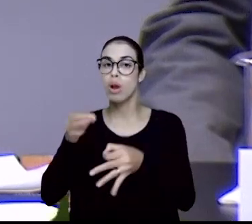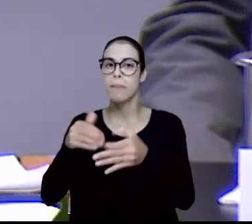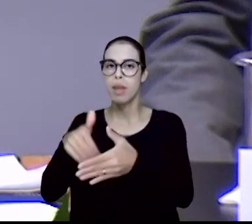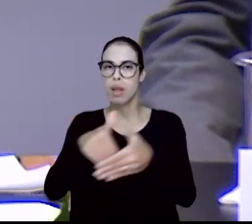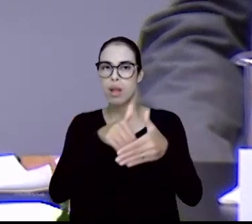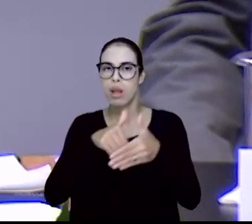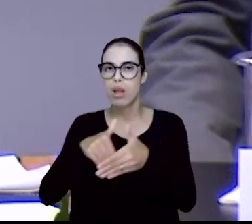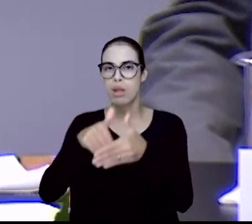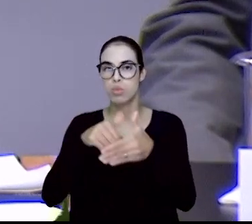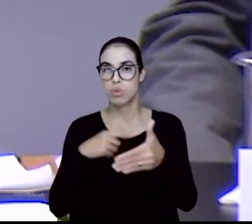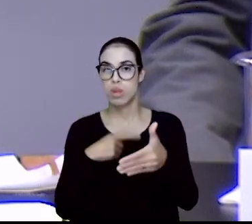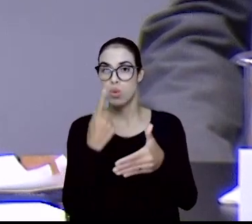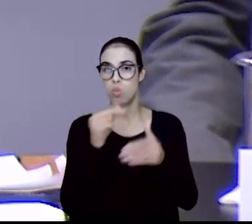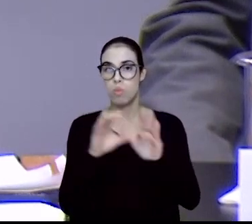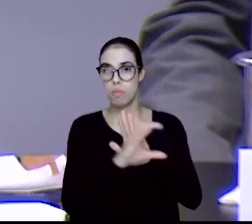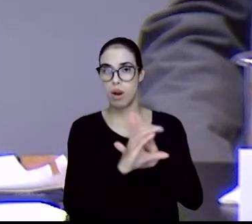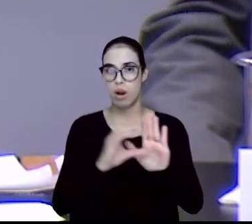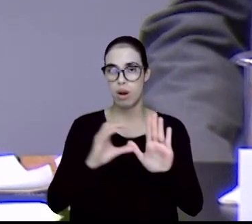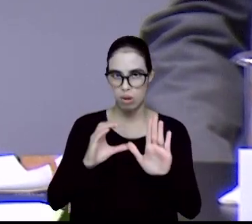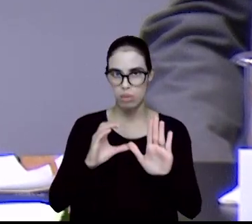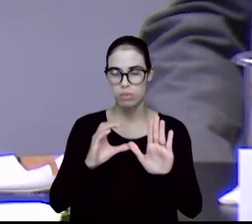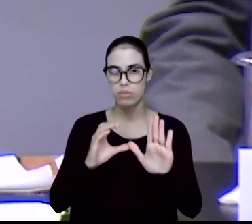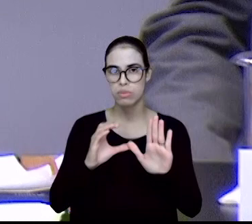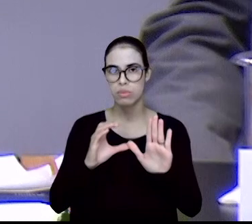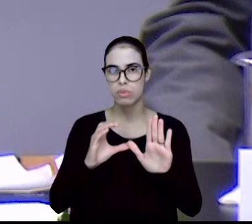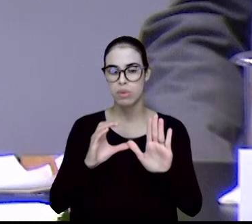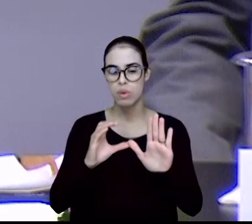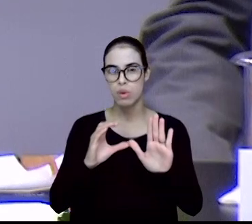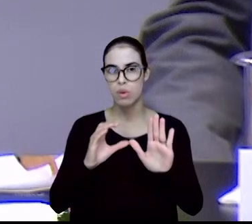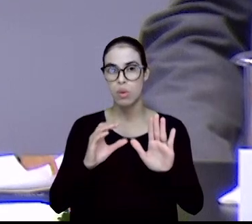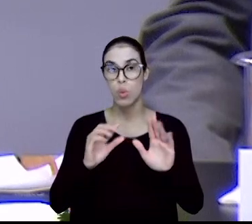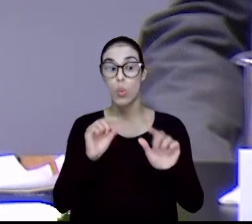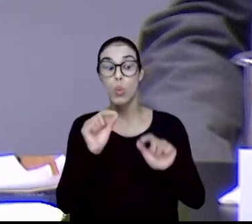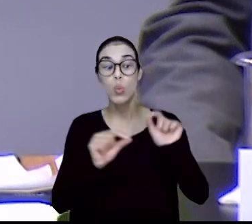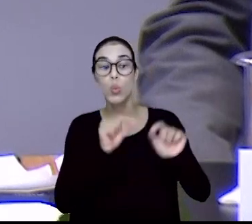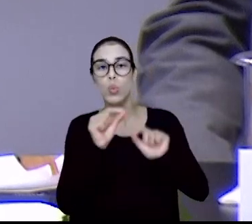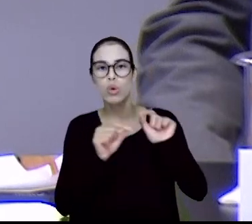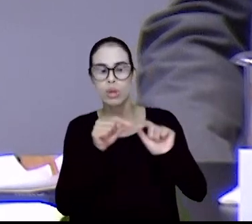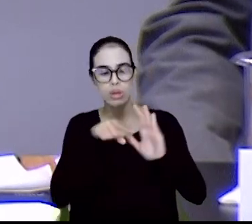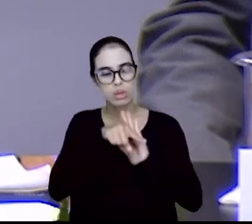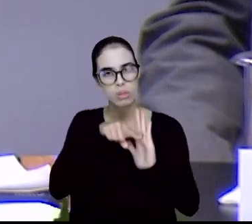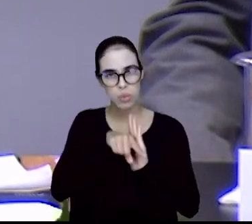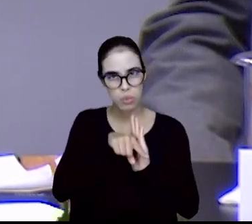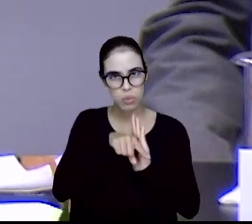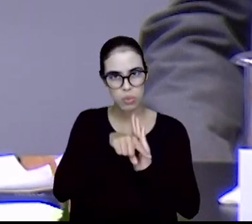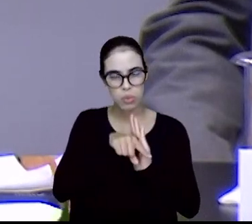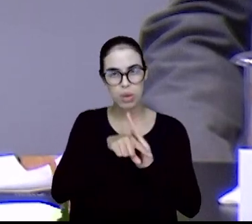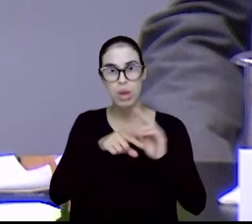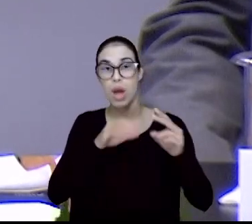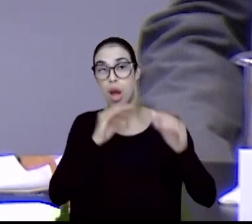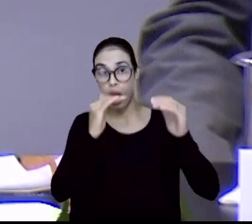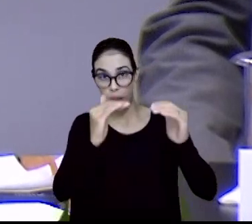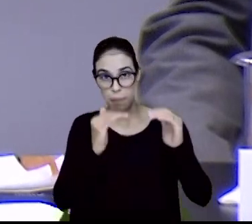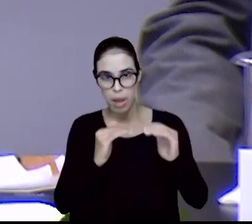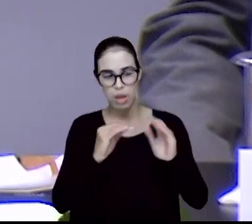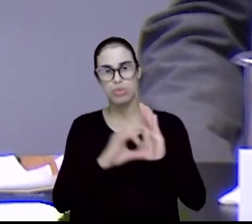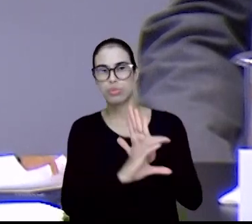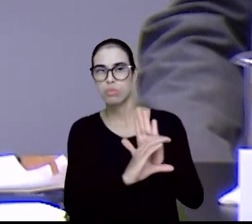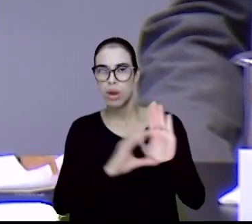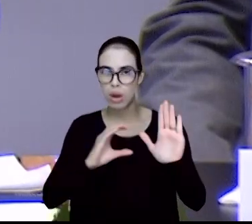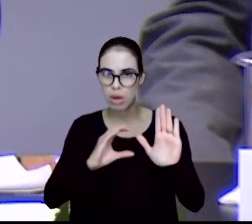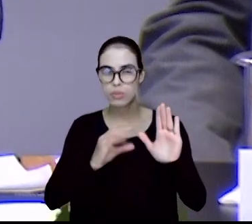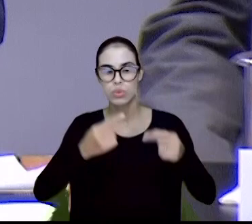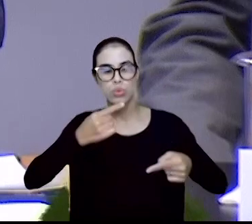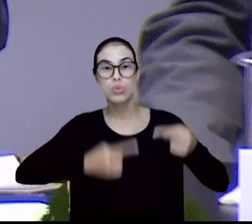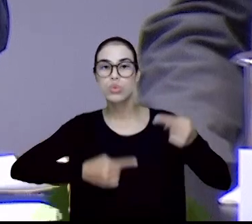um parágrafo descrevendo o caso em exame. O item 2, um parágrafo discutindo